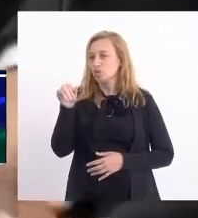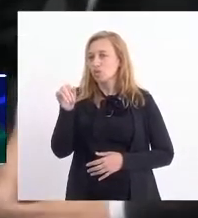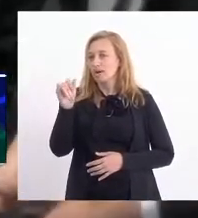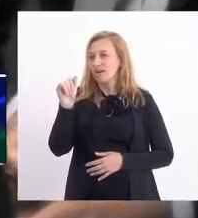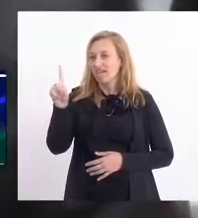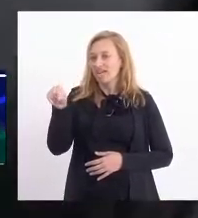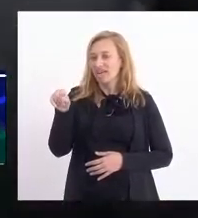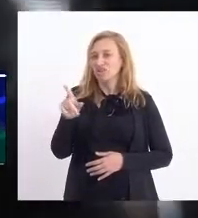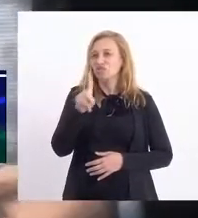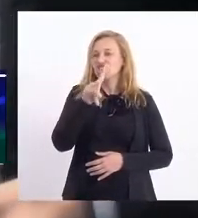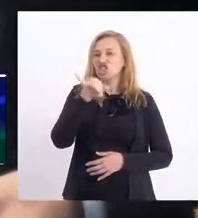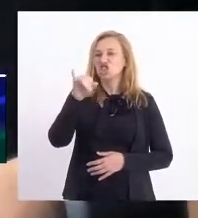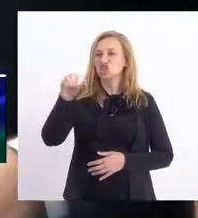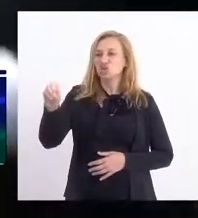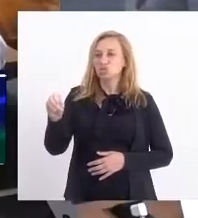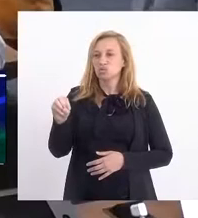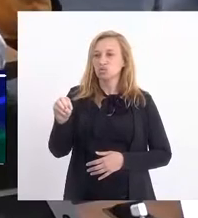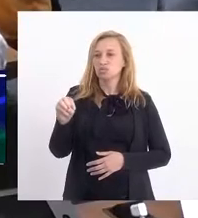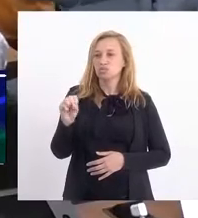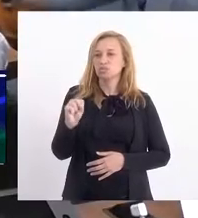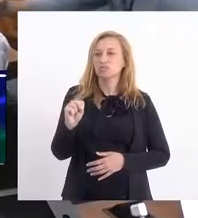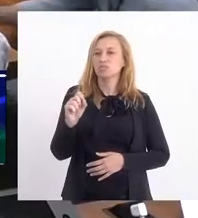É do Vinícius de Moraes.